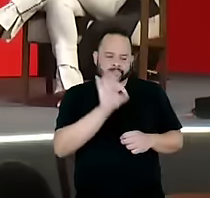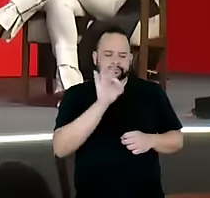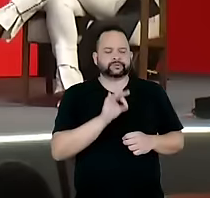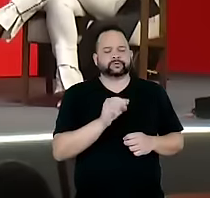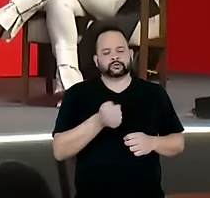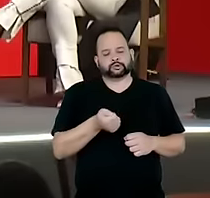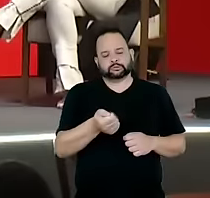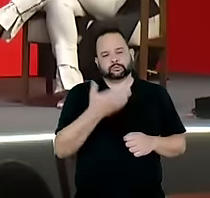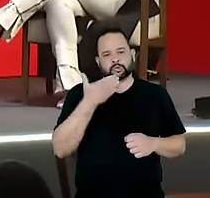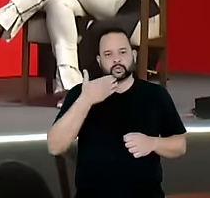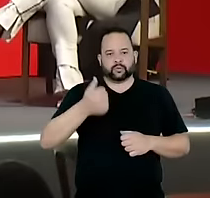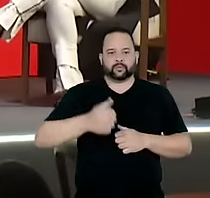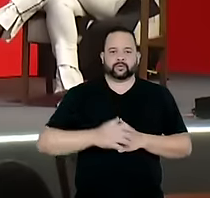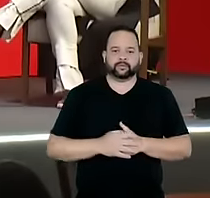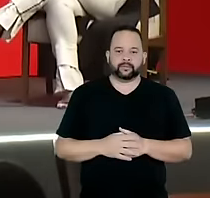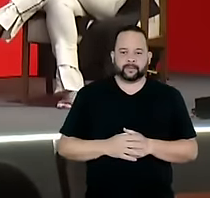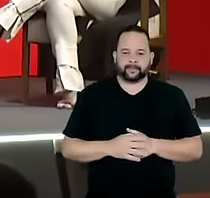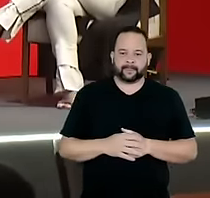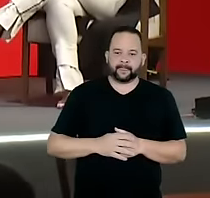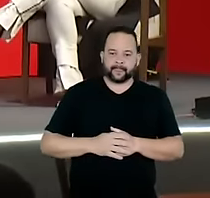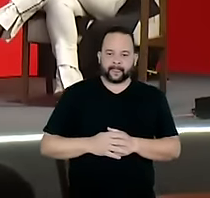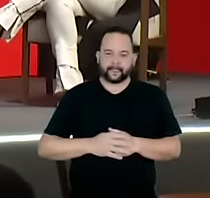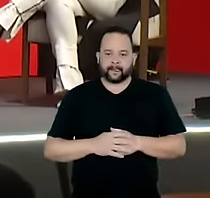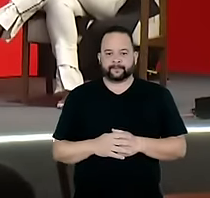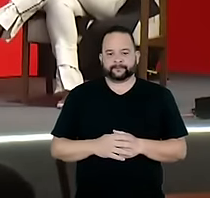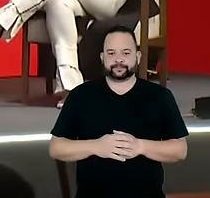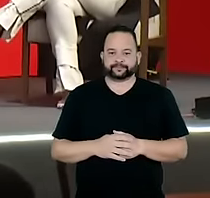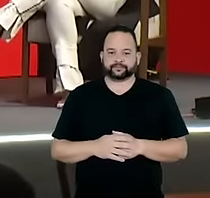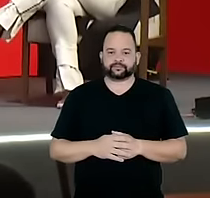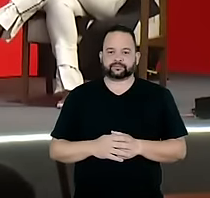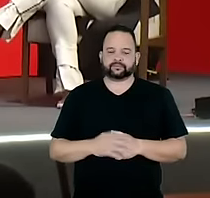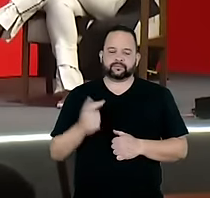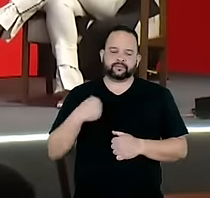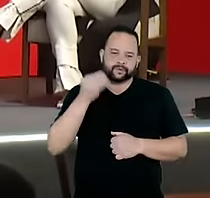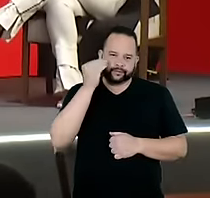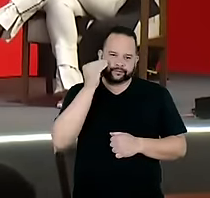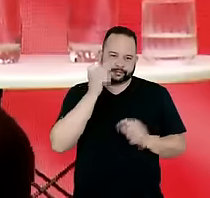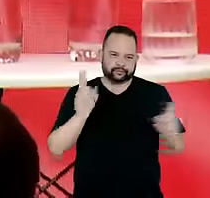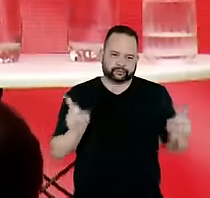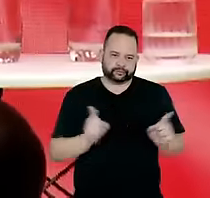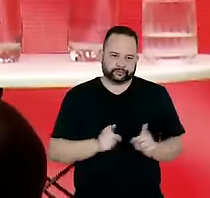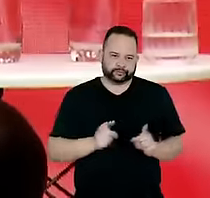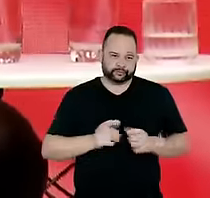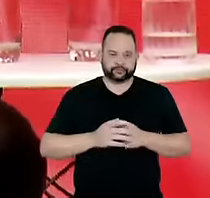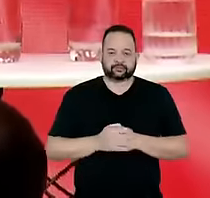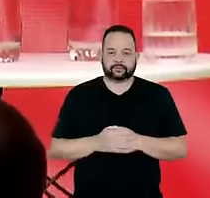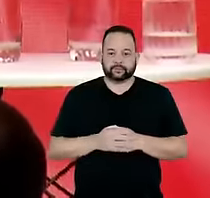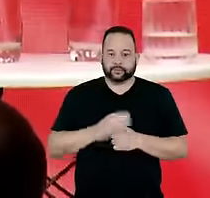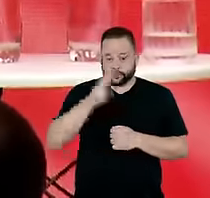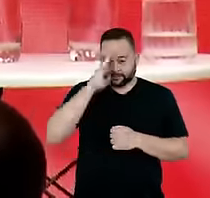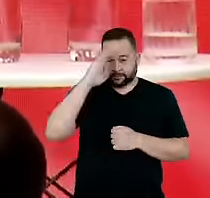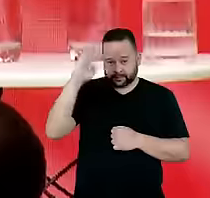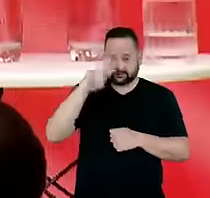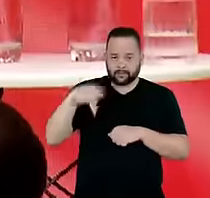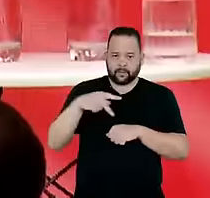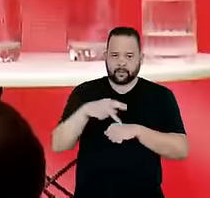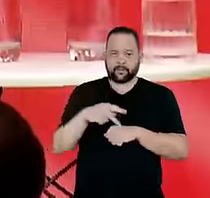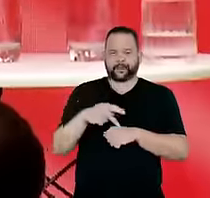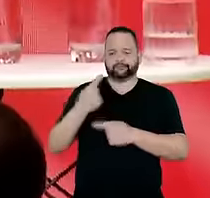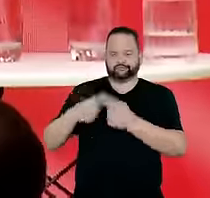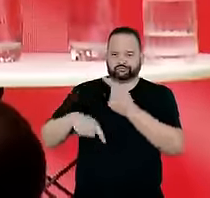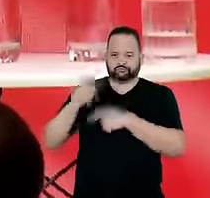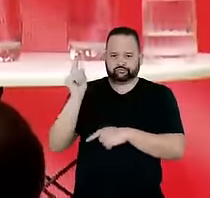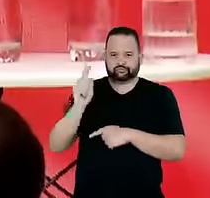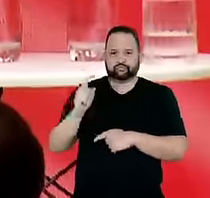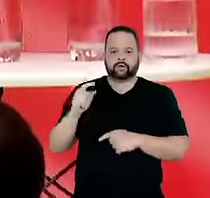shoren eu acho assim tem um Vou ser bem sucinto tem um grande ganhador que é o México né o México é um é o país que tá ali na fronteira